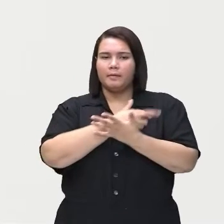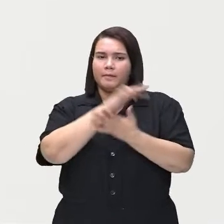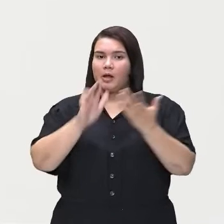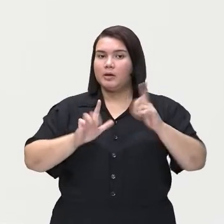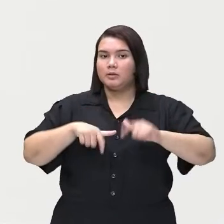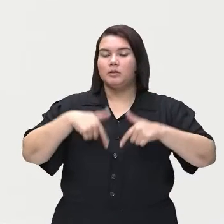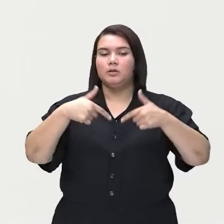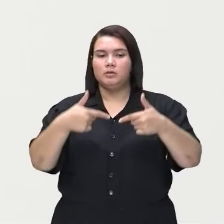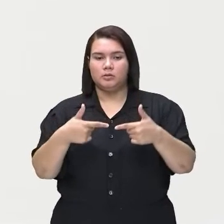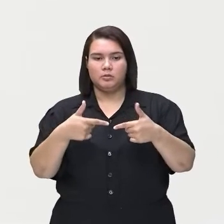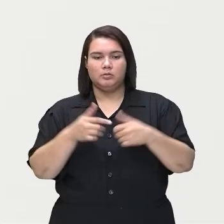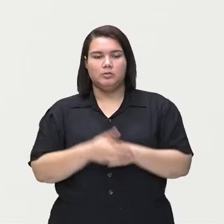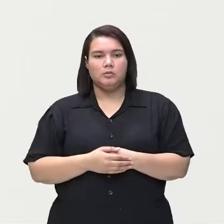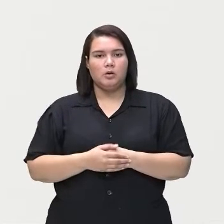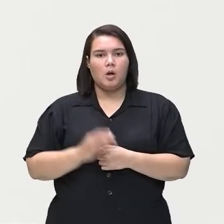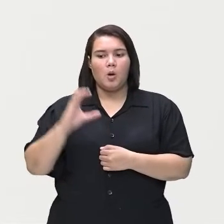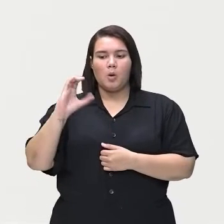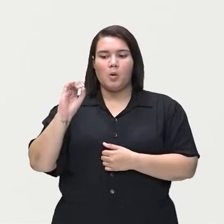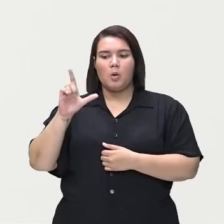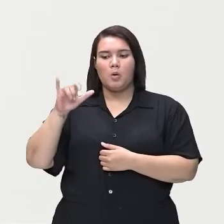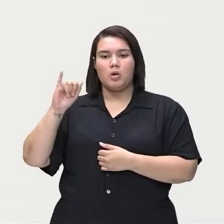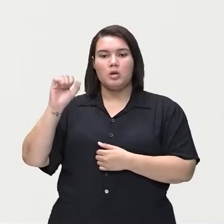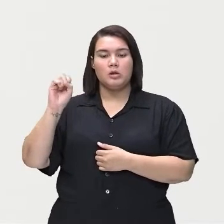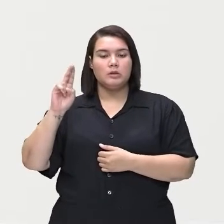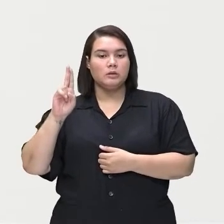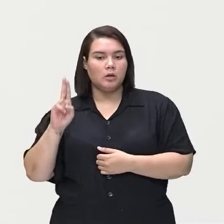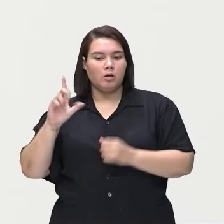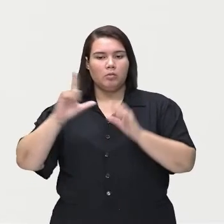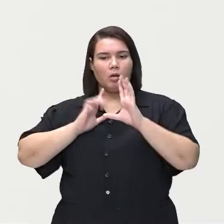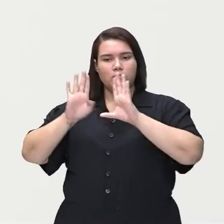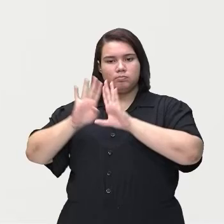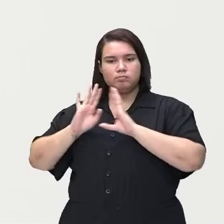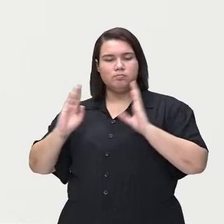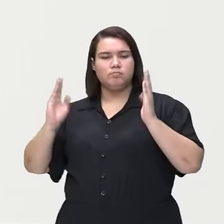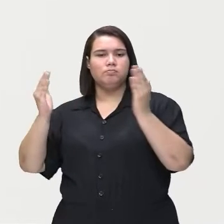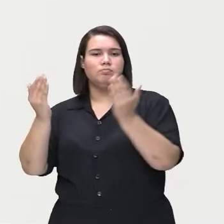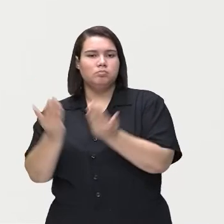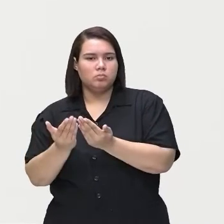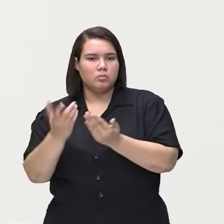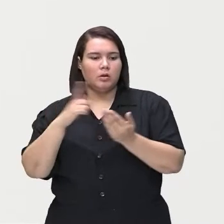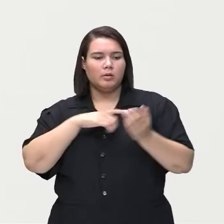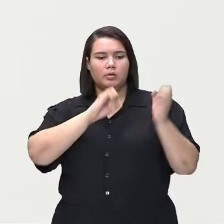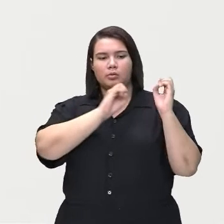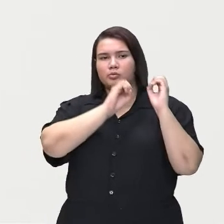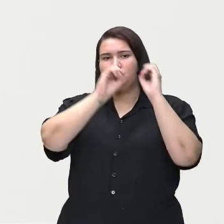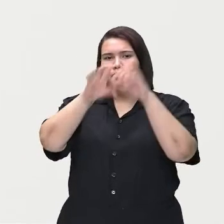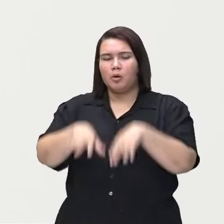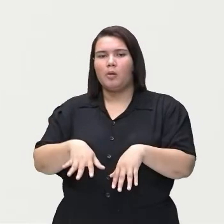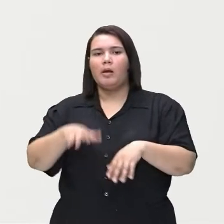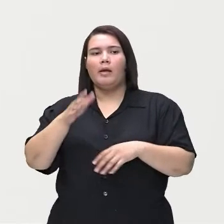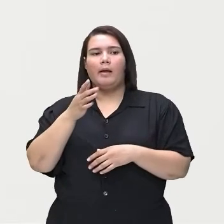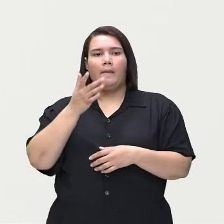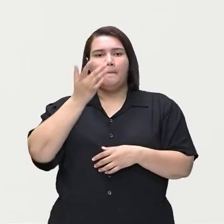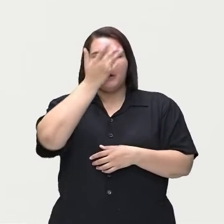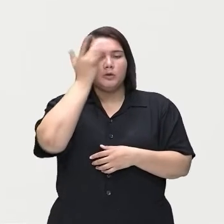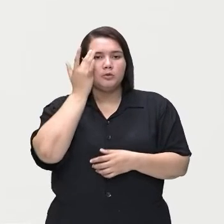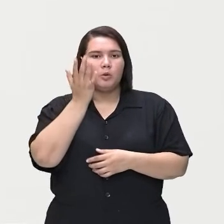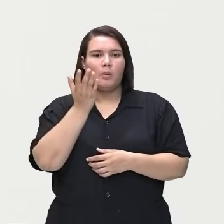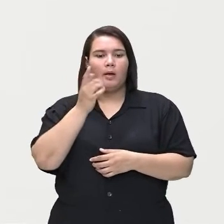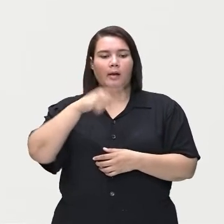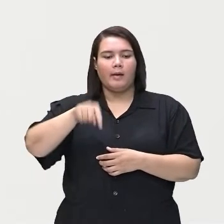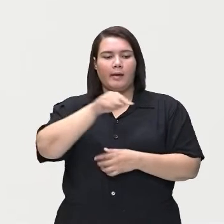né? Coliseu, onde eram jogados os cristãos para serem comidos pelos leões, onde eles